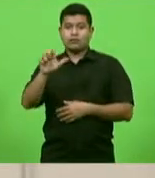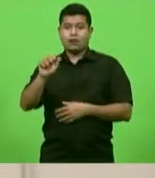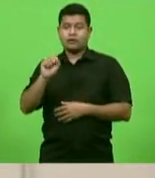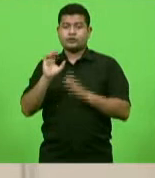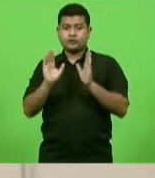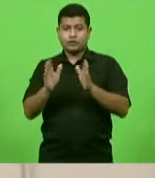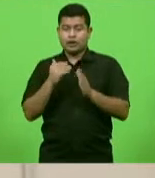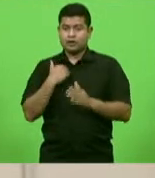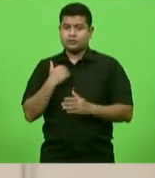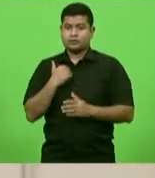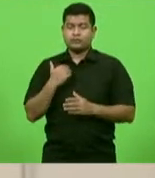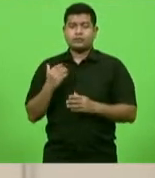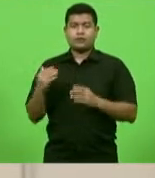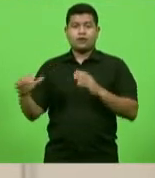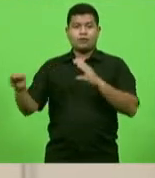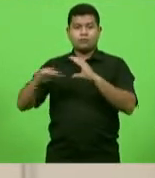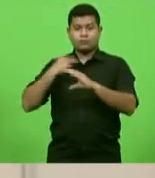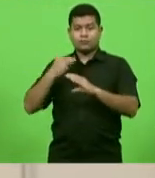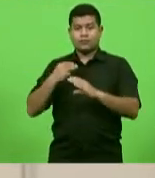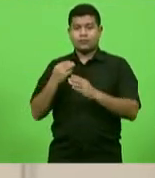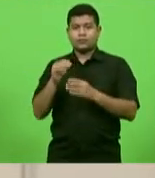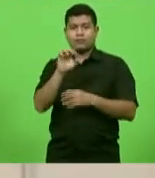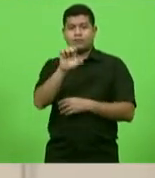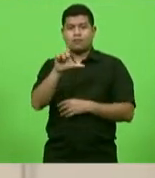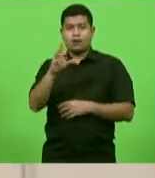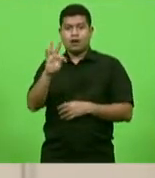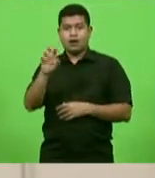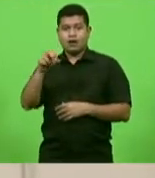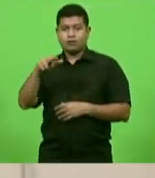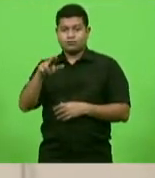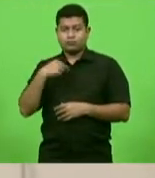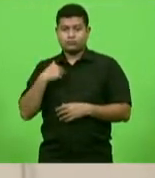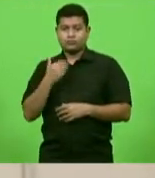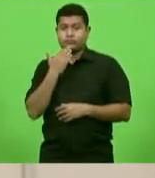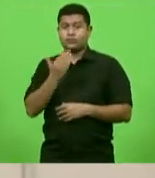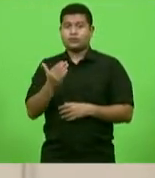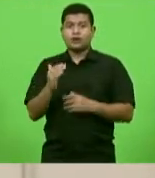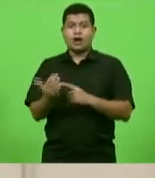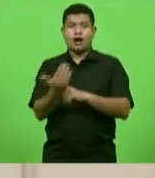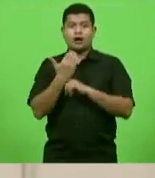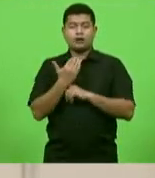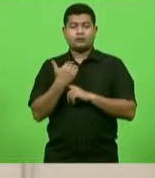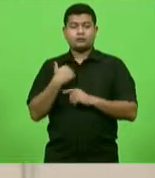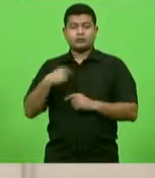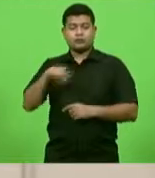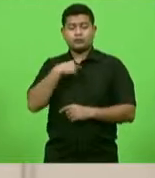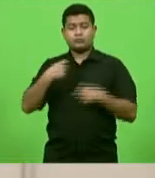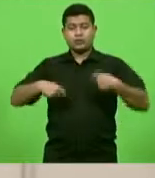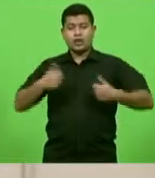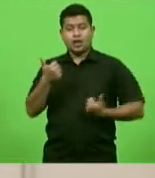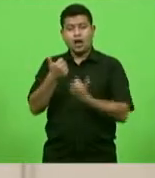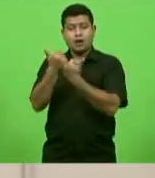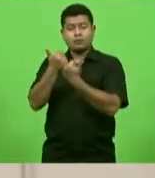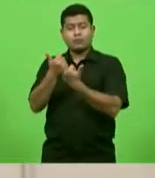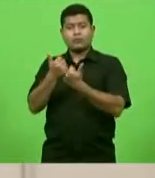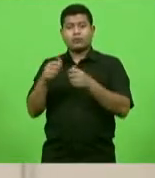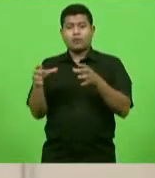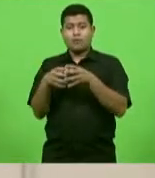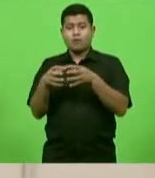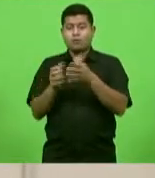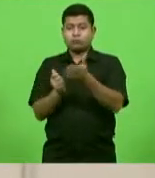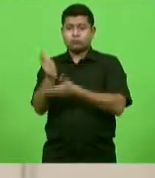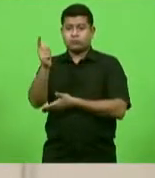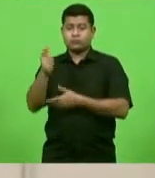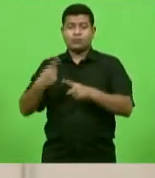Elton pedindo ajuda e diz o seguinte, como posso ajudar? Eu falei, nós precisamos de apoio aqui com o grupo nas